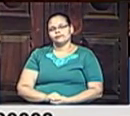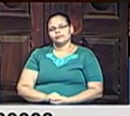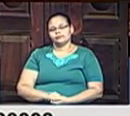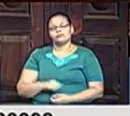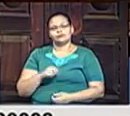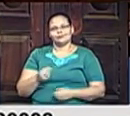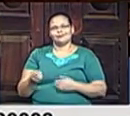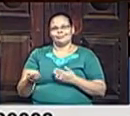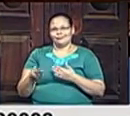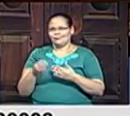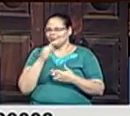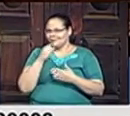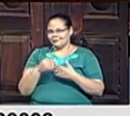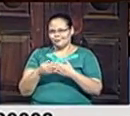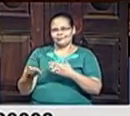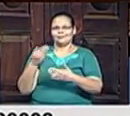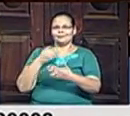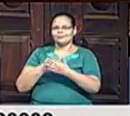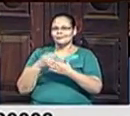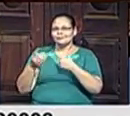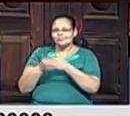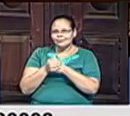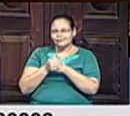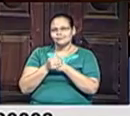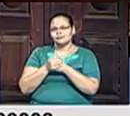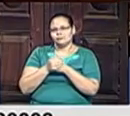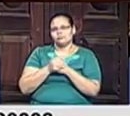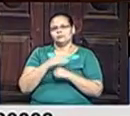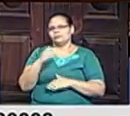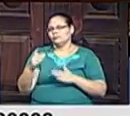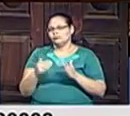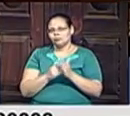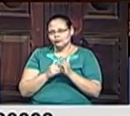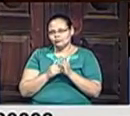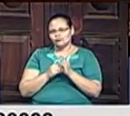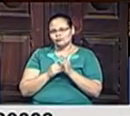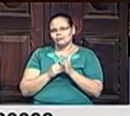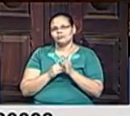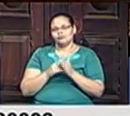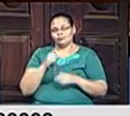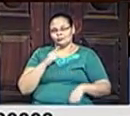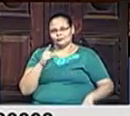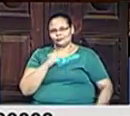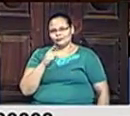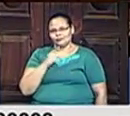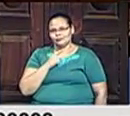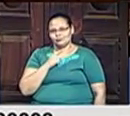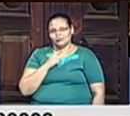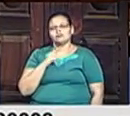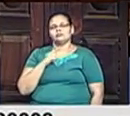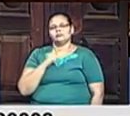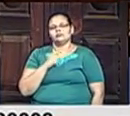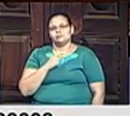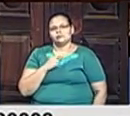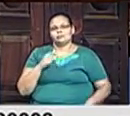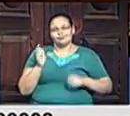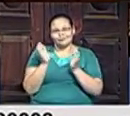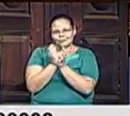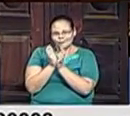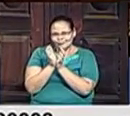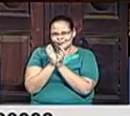que por trás de toda esta artimanha há uma grande